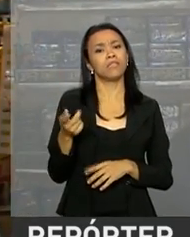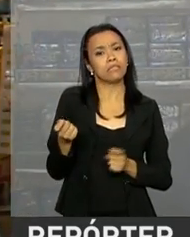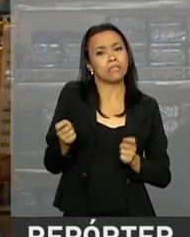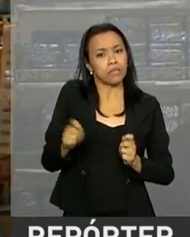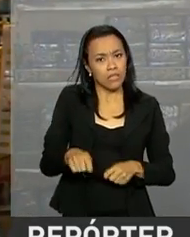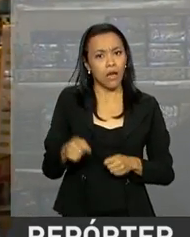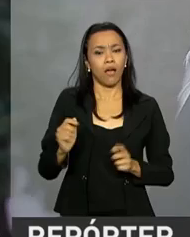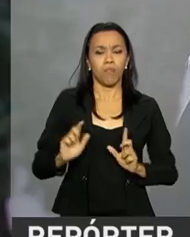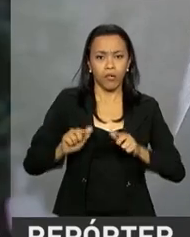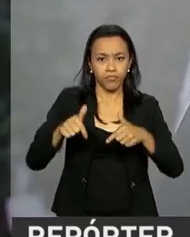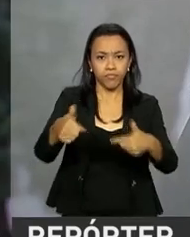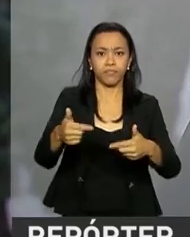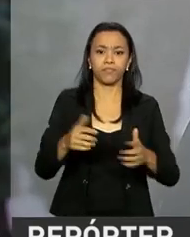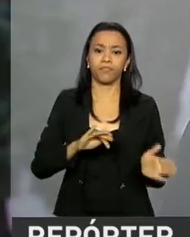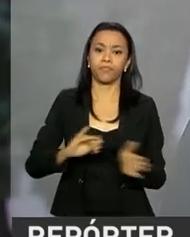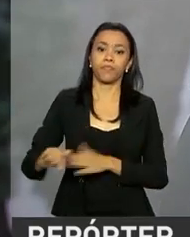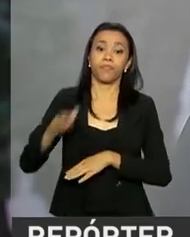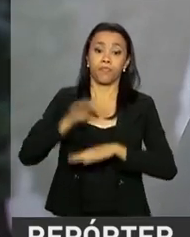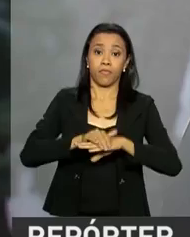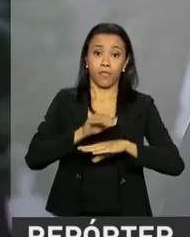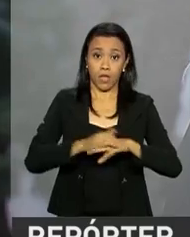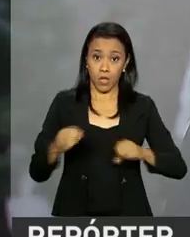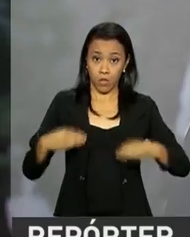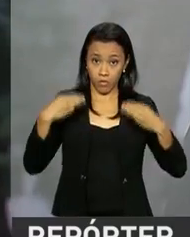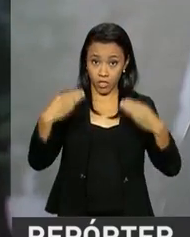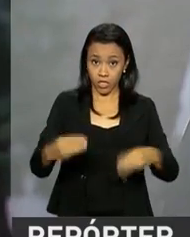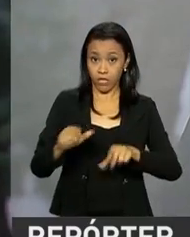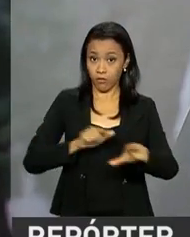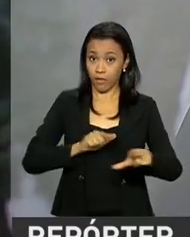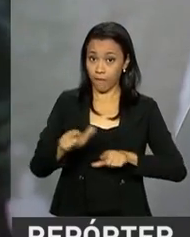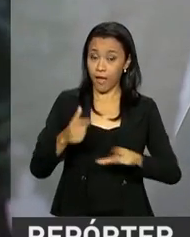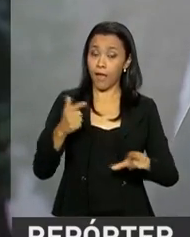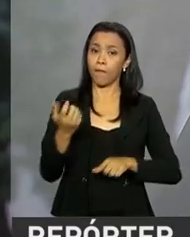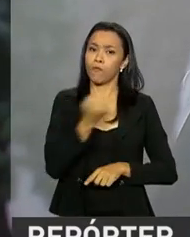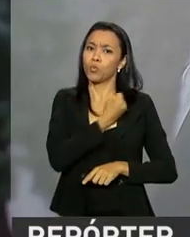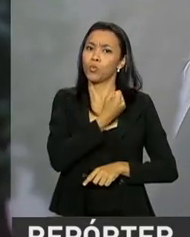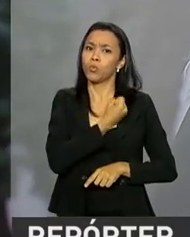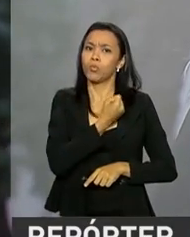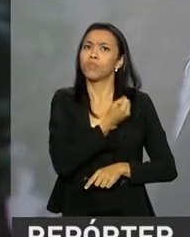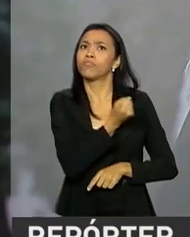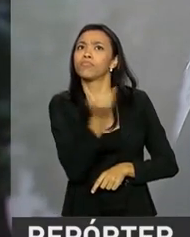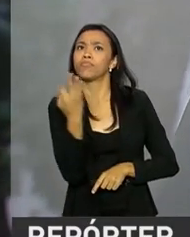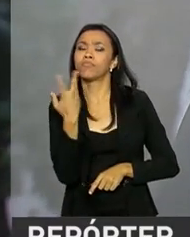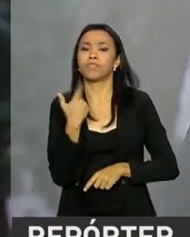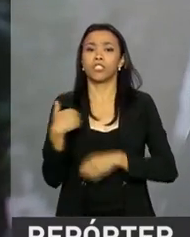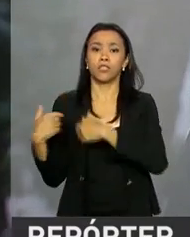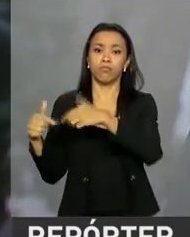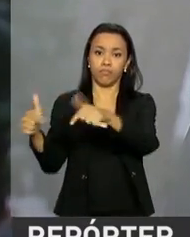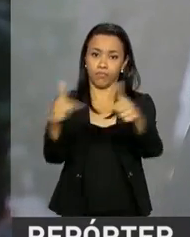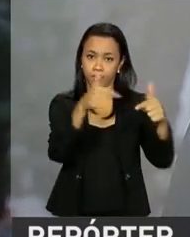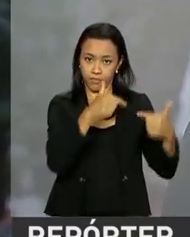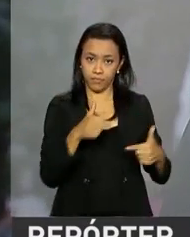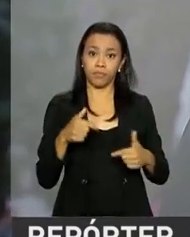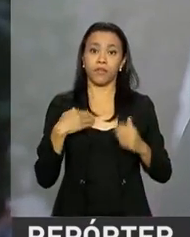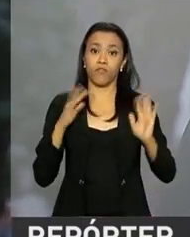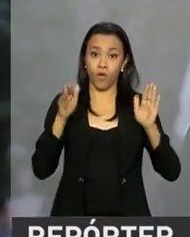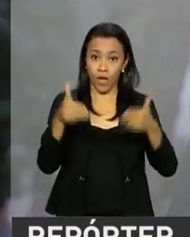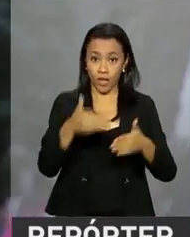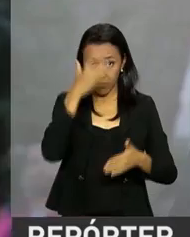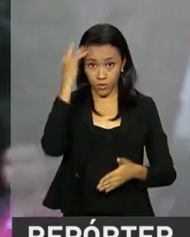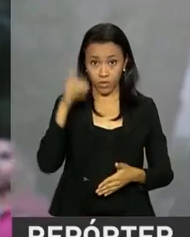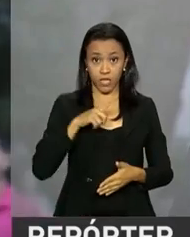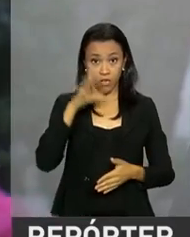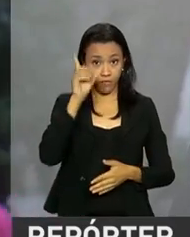estar trabalhando. De acordo com o Ministério do Trabalho, o número de empregos formais destinados a pessoas com deficiência cresceu